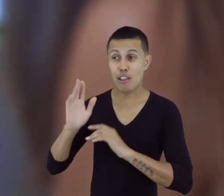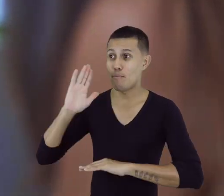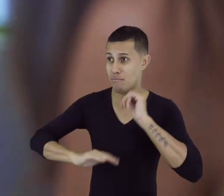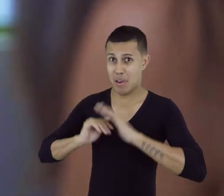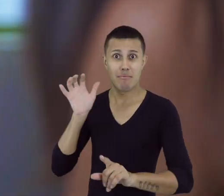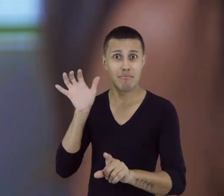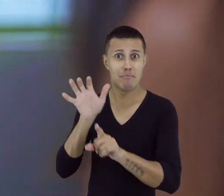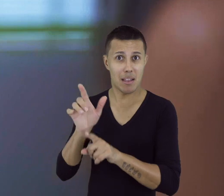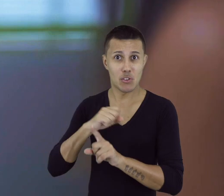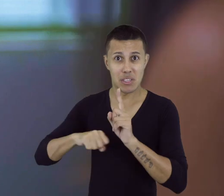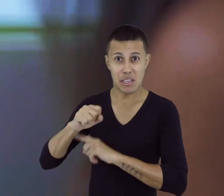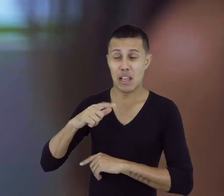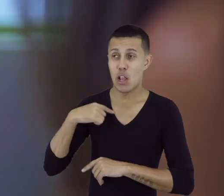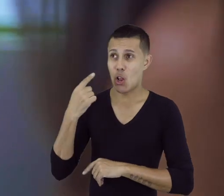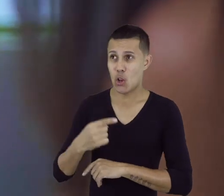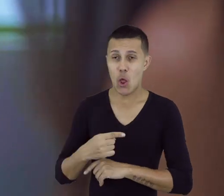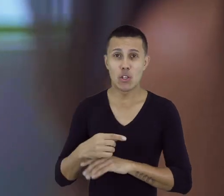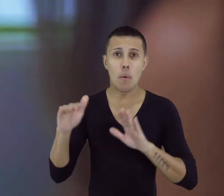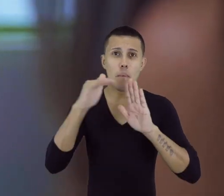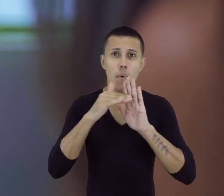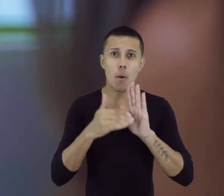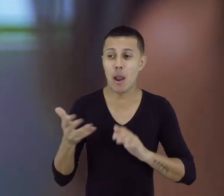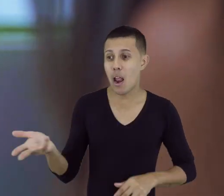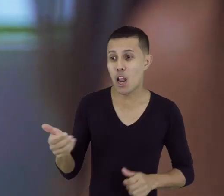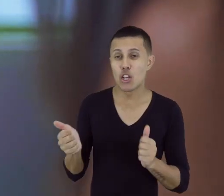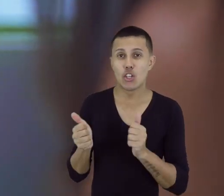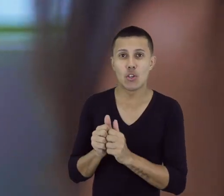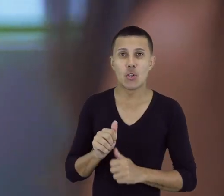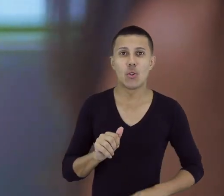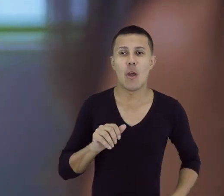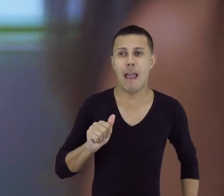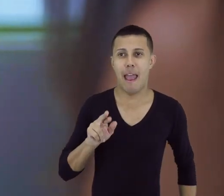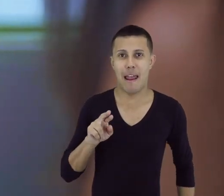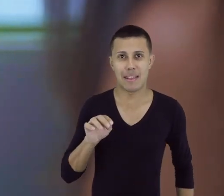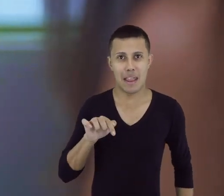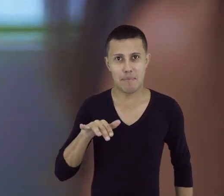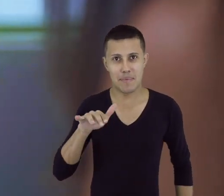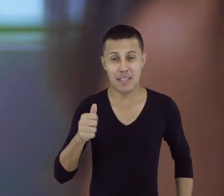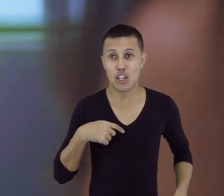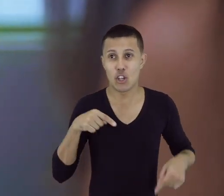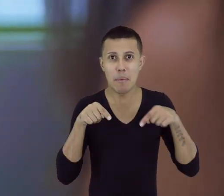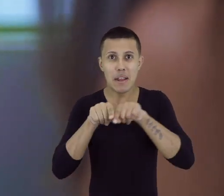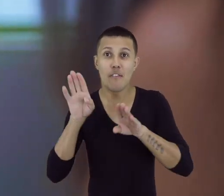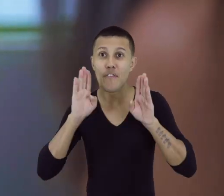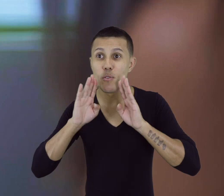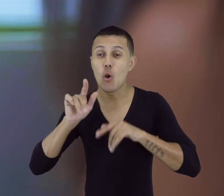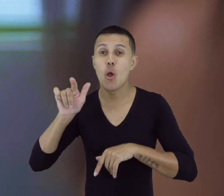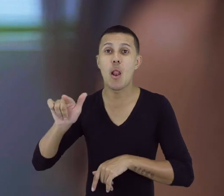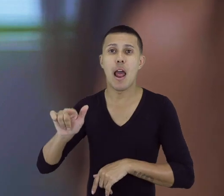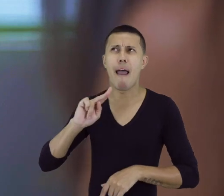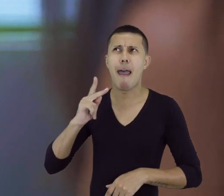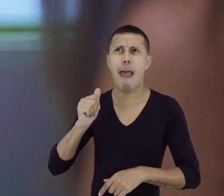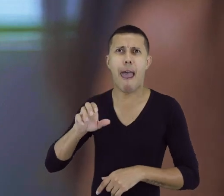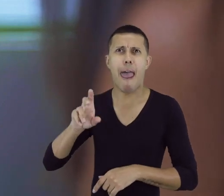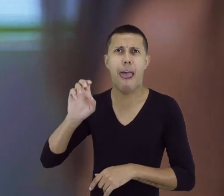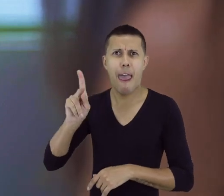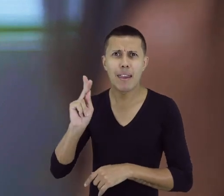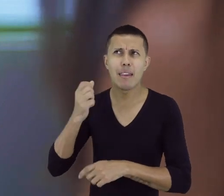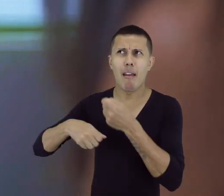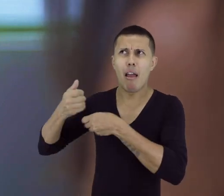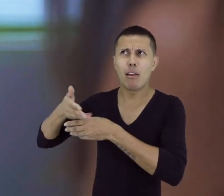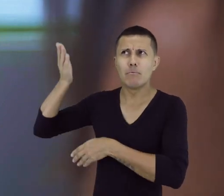era impacto social. A gente passou num programa de aceleração com a Artemisia, em parceria com o Facebook, na Estação Hack. Isso há uns 3